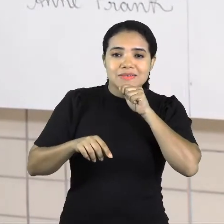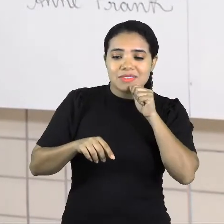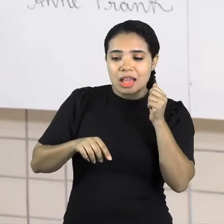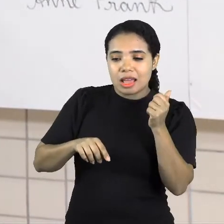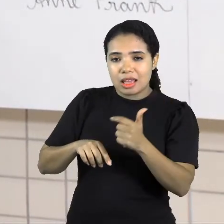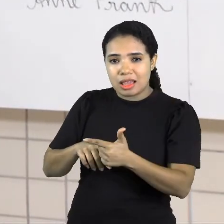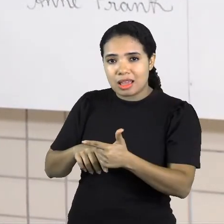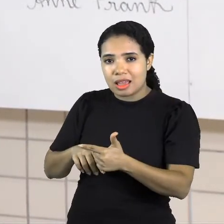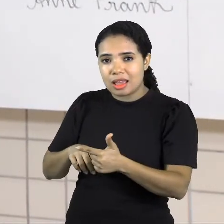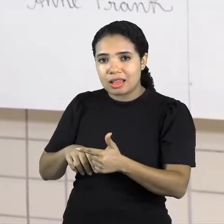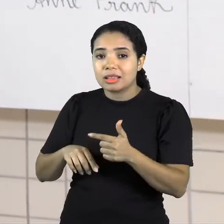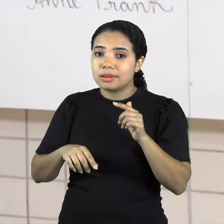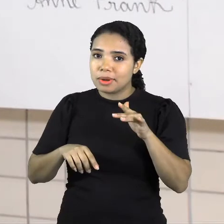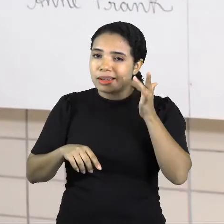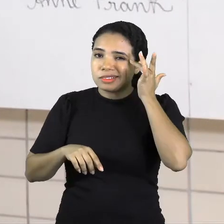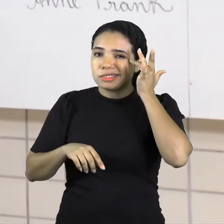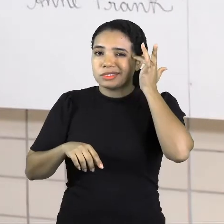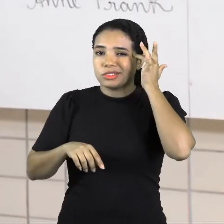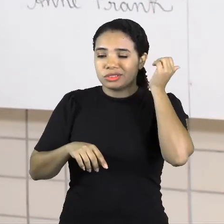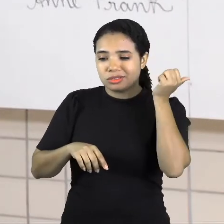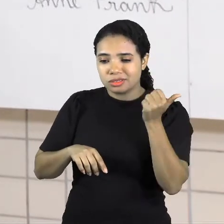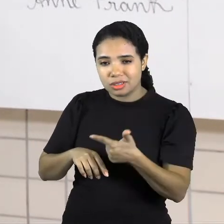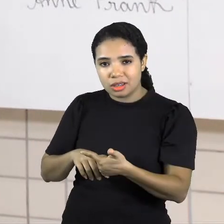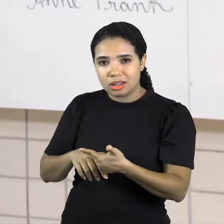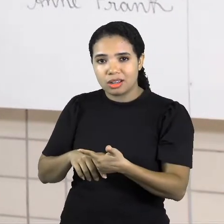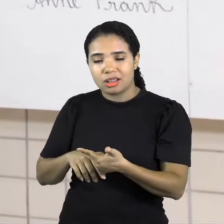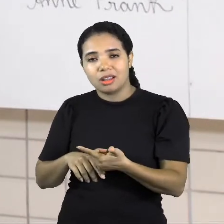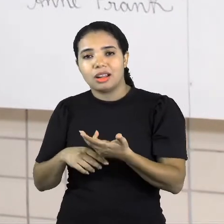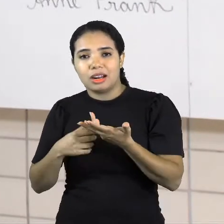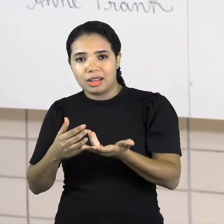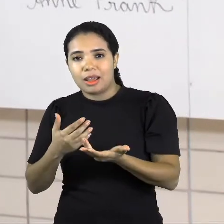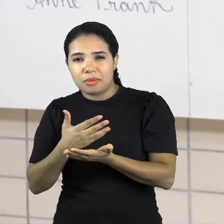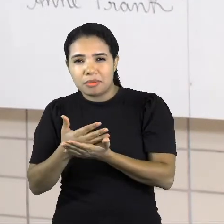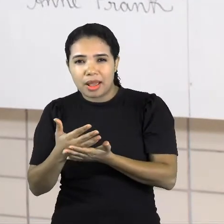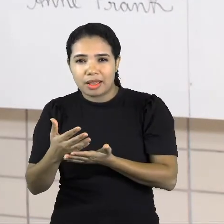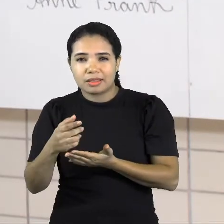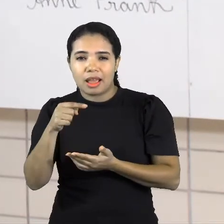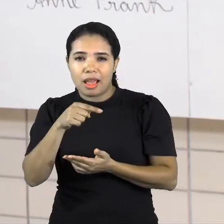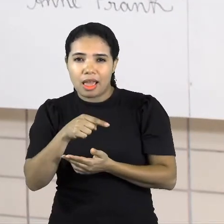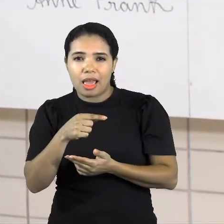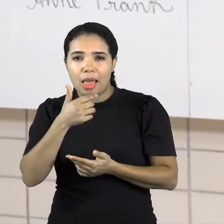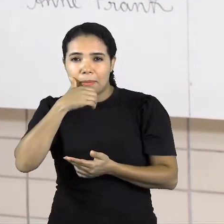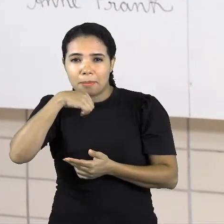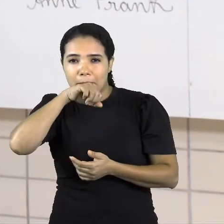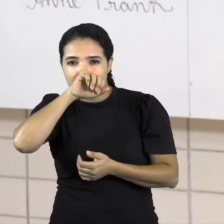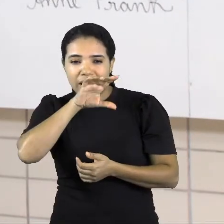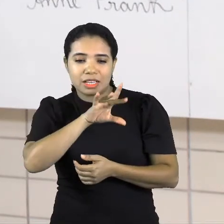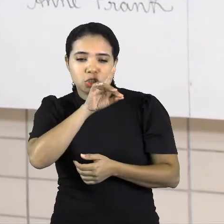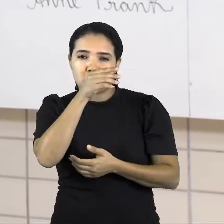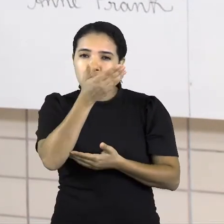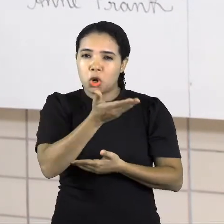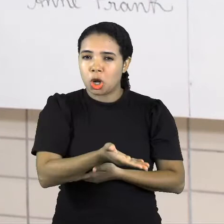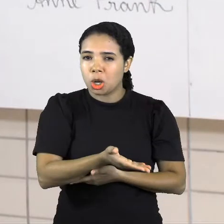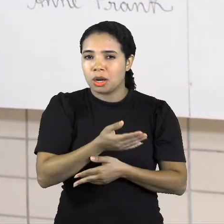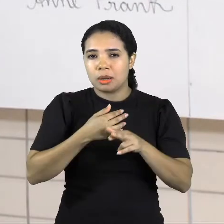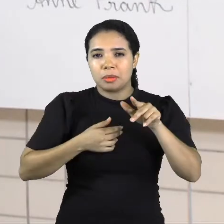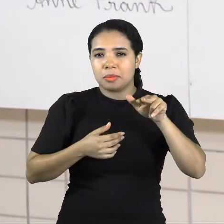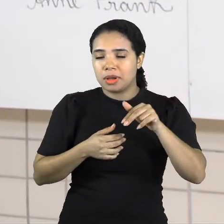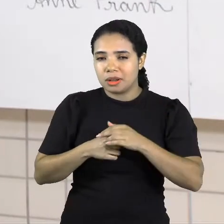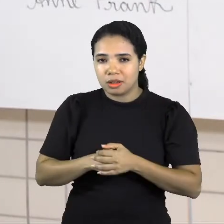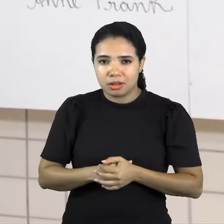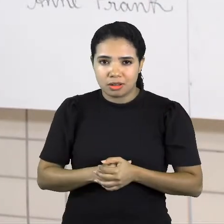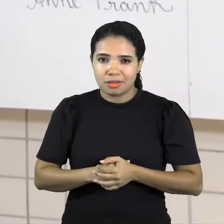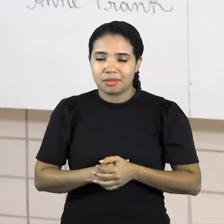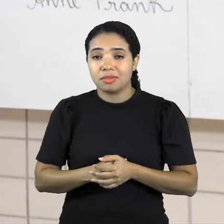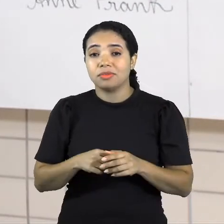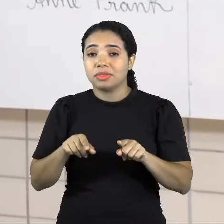pouquinho mais ajuizada do que ela, e aí ela começa a falar da preferência da mãe pela irmã. Ela relata também